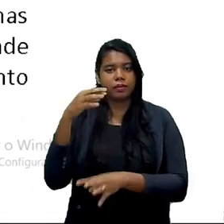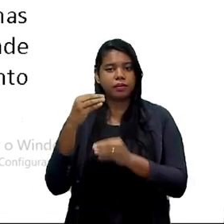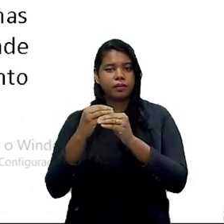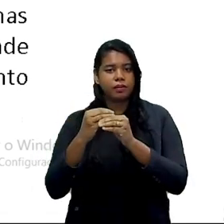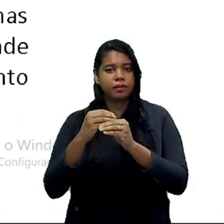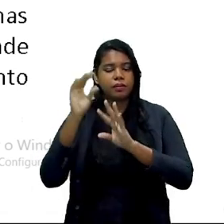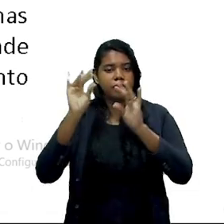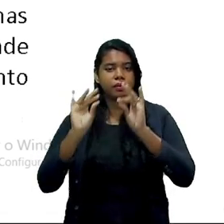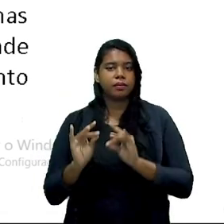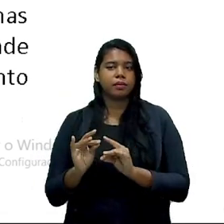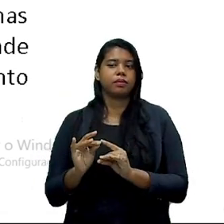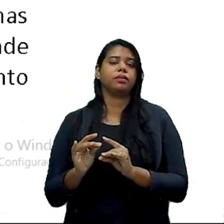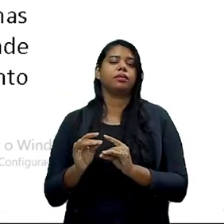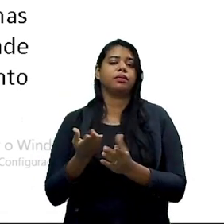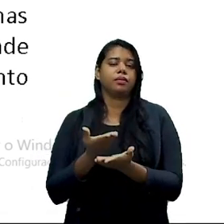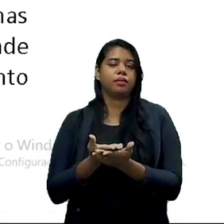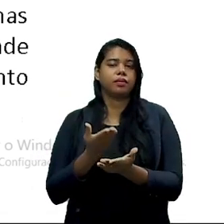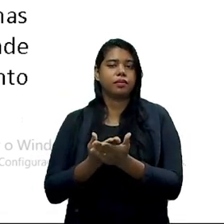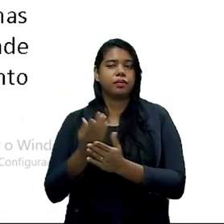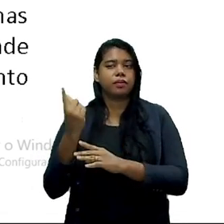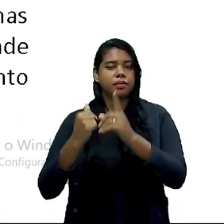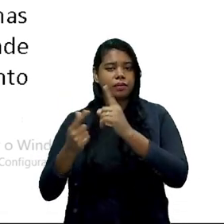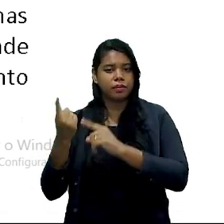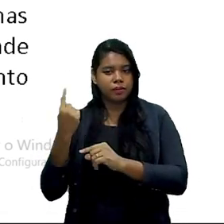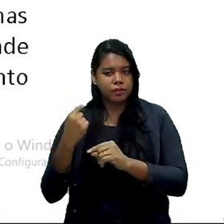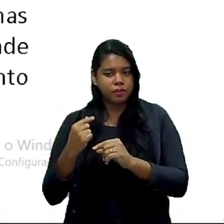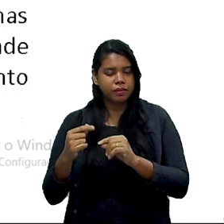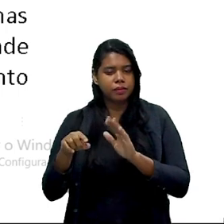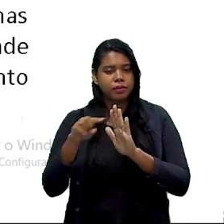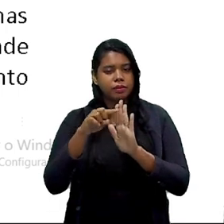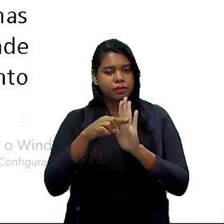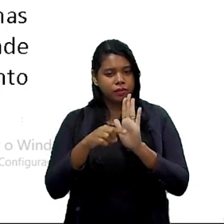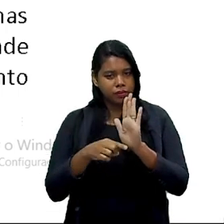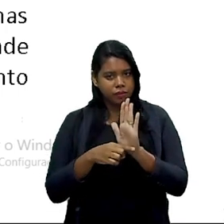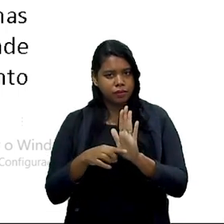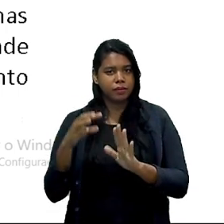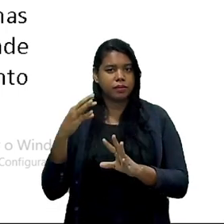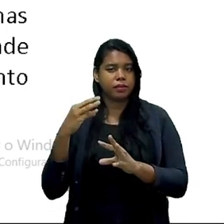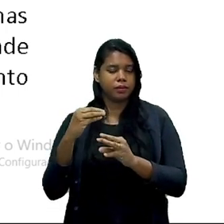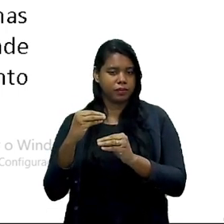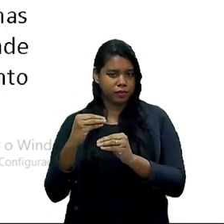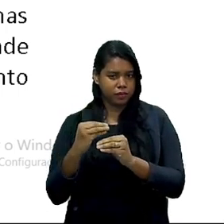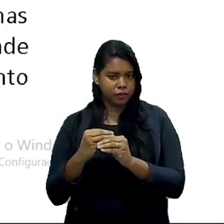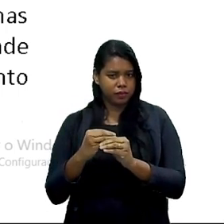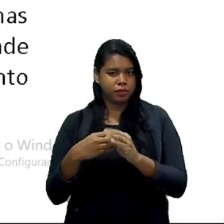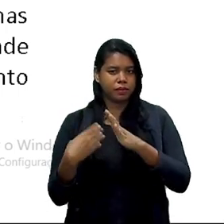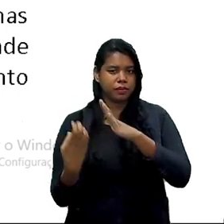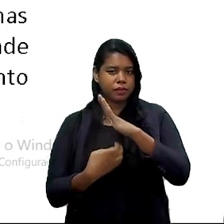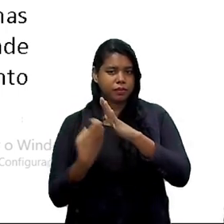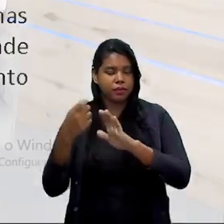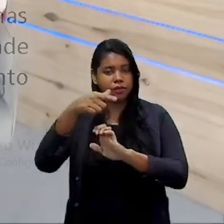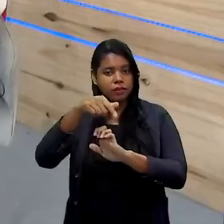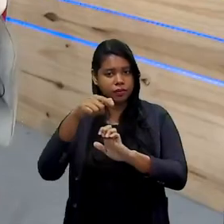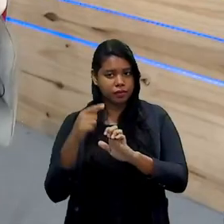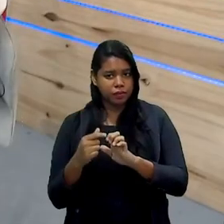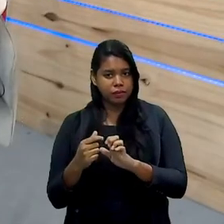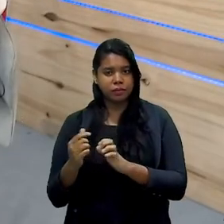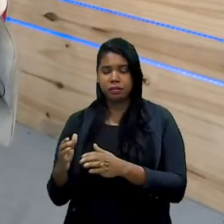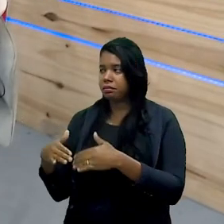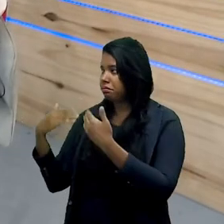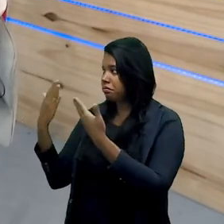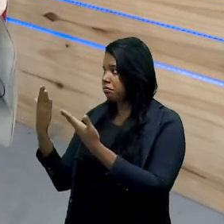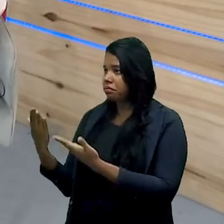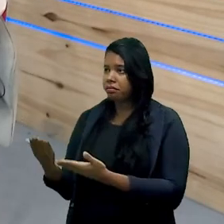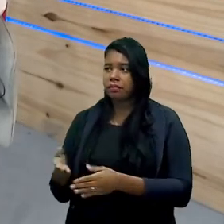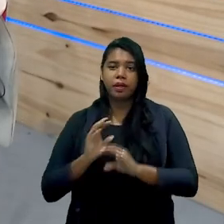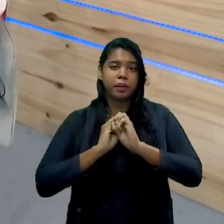nas áreas de finanças, estudo de viabilidade econômica e financeira e planejamento empresarial. Então, tem uma bagagem boa aí para nos